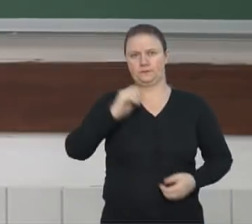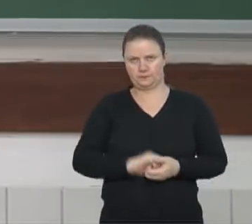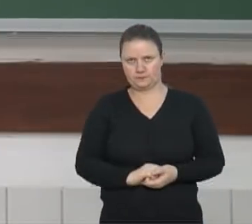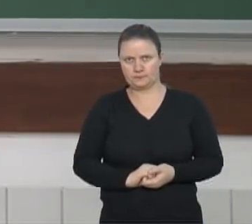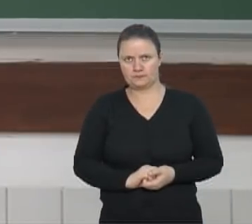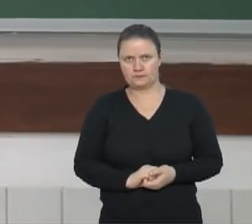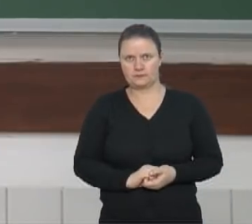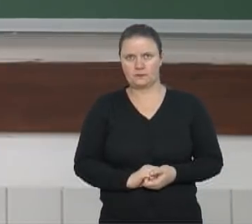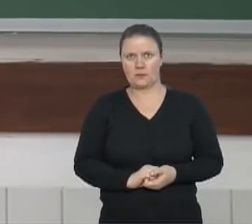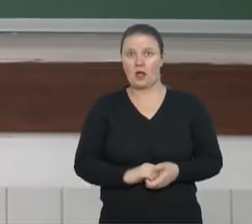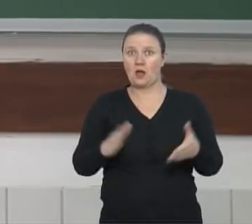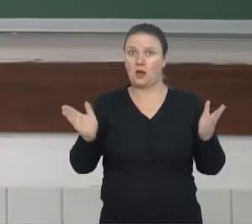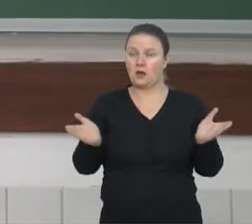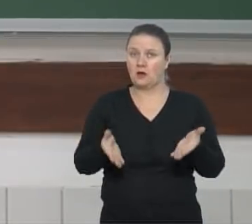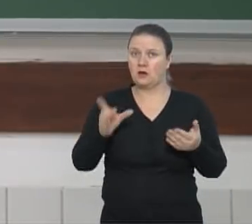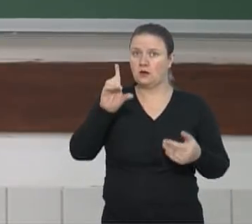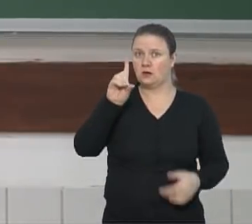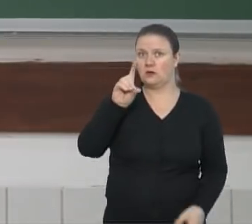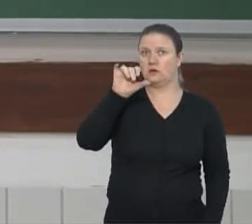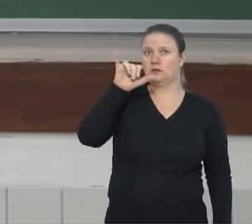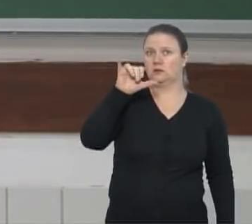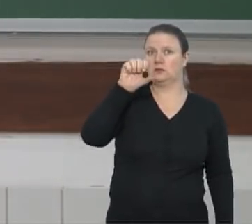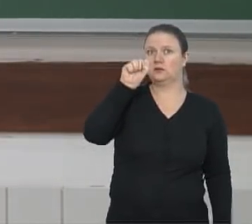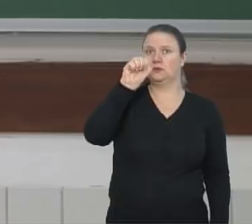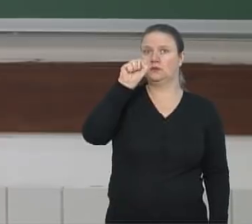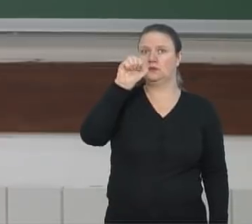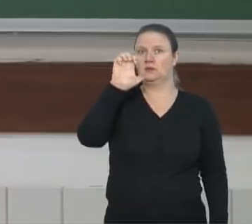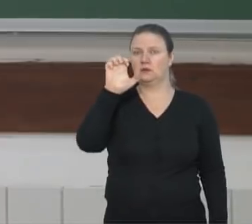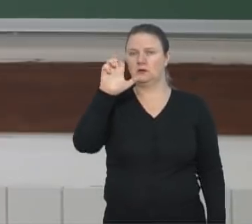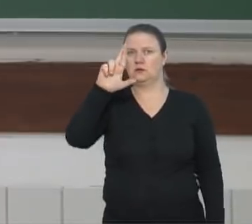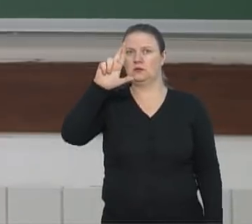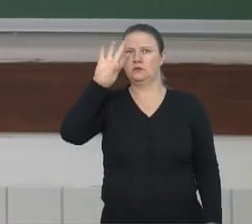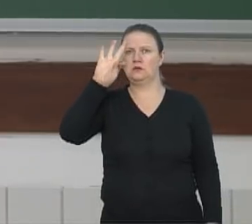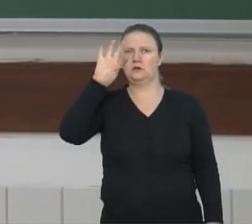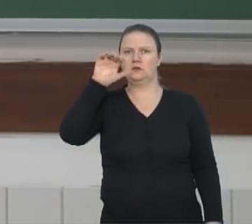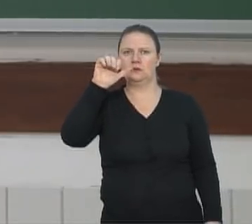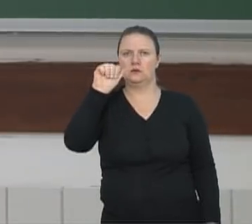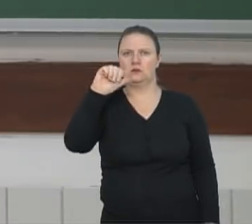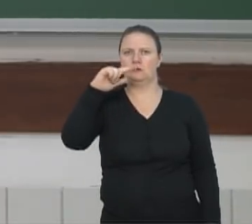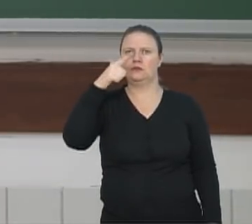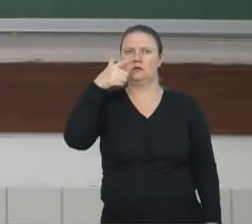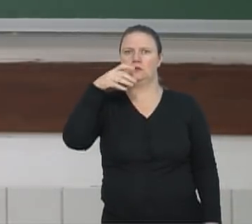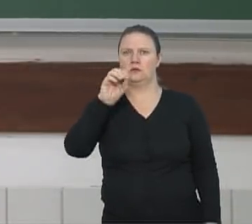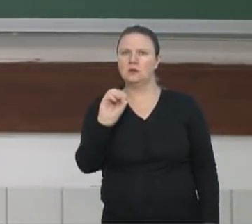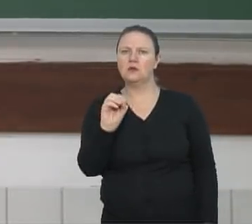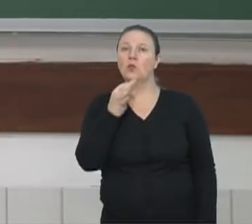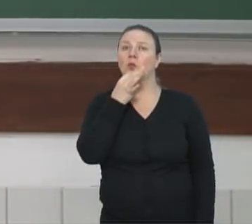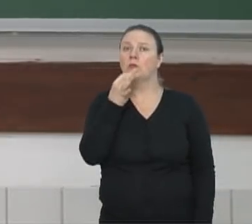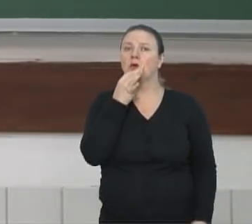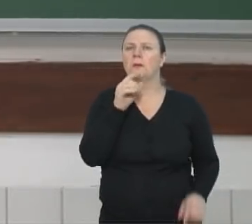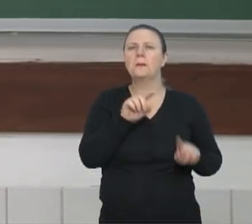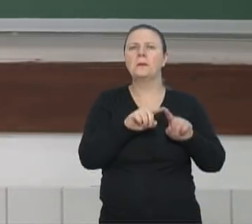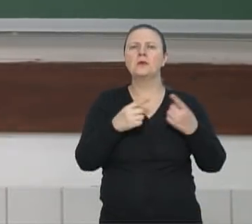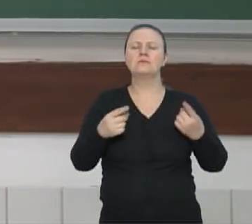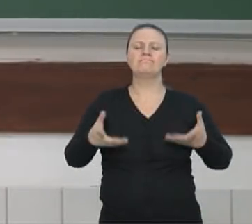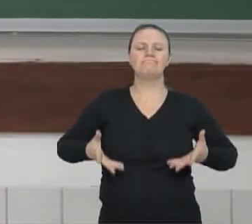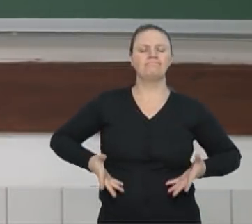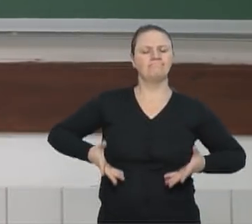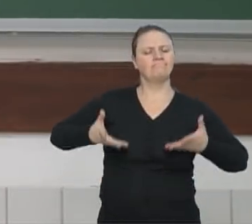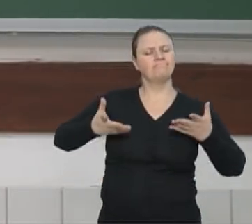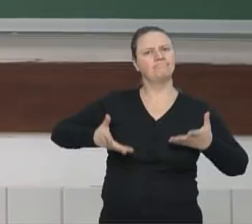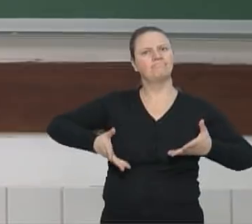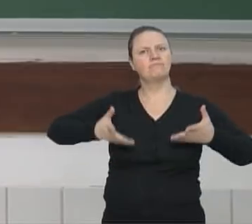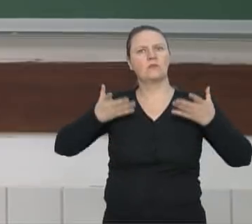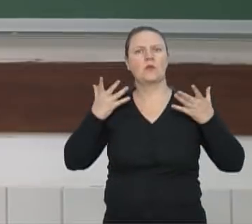A dissertação é um argumentativo, mas ele é mais brando. Mais brando por quê?